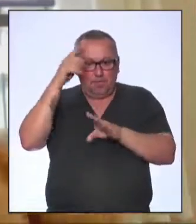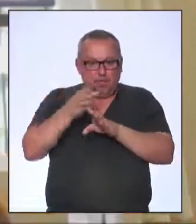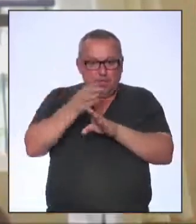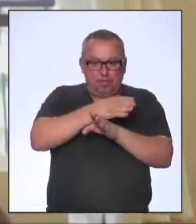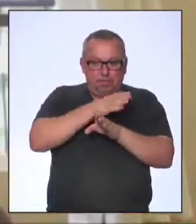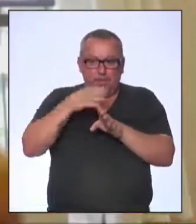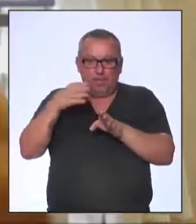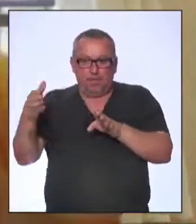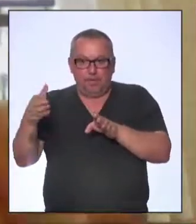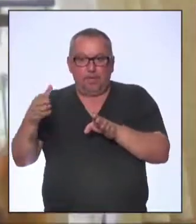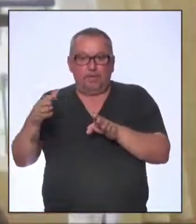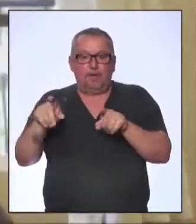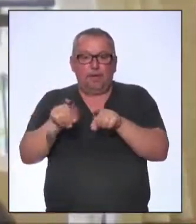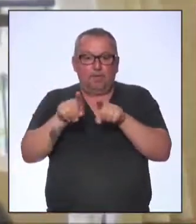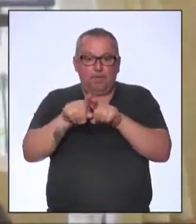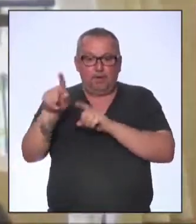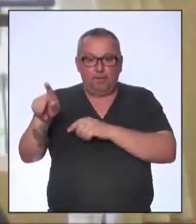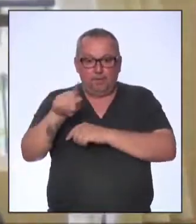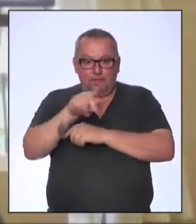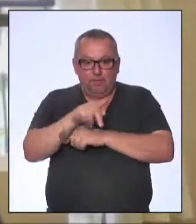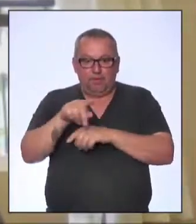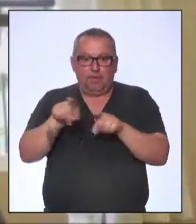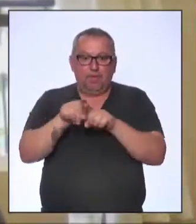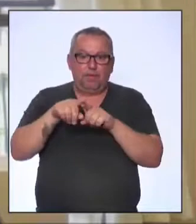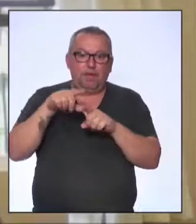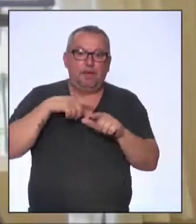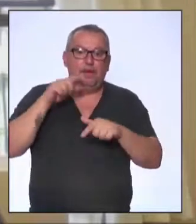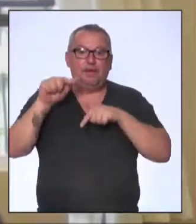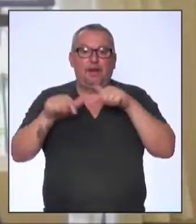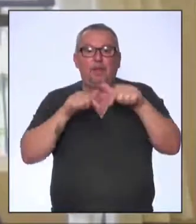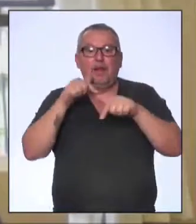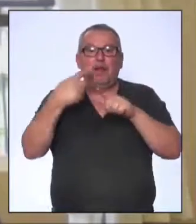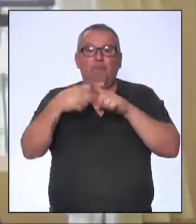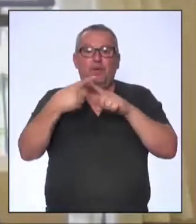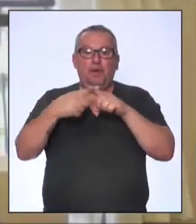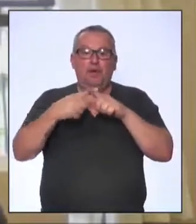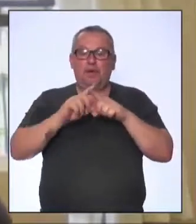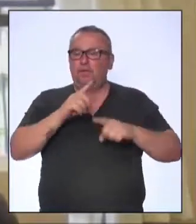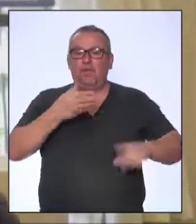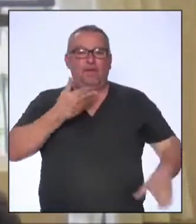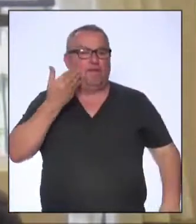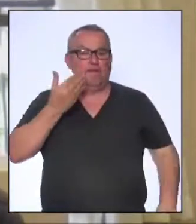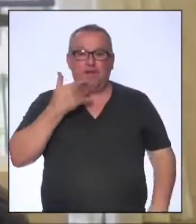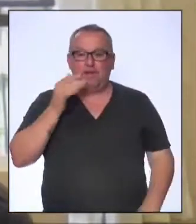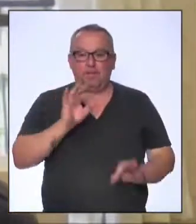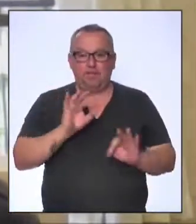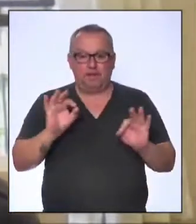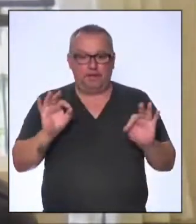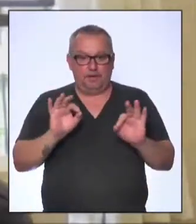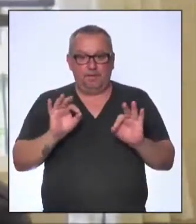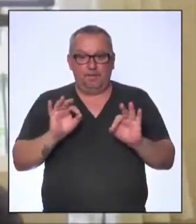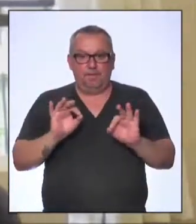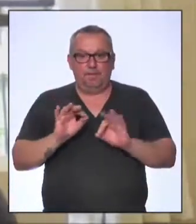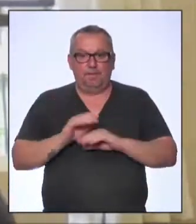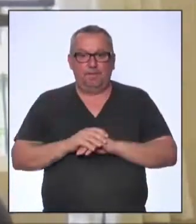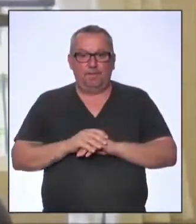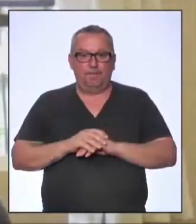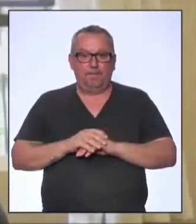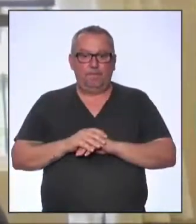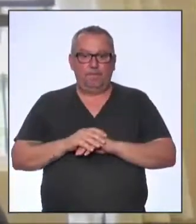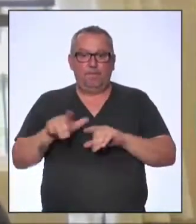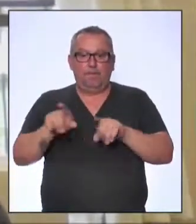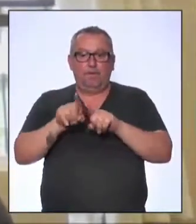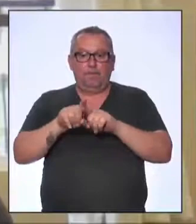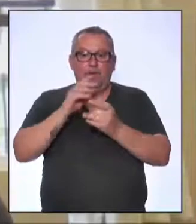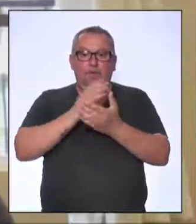da gestão com professores, nós temos que trabalhar essa liga, porque não é fácil para ninguém. Nós temos que